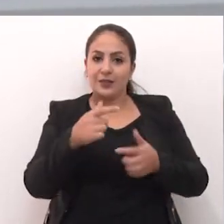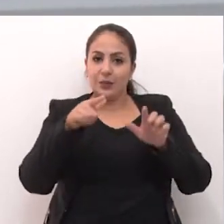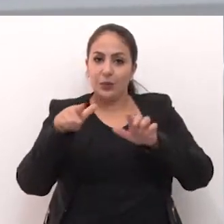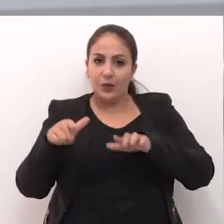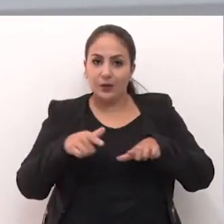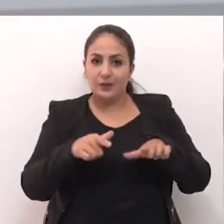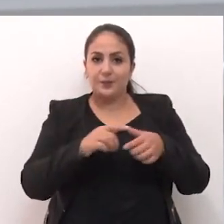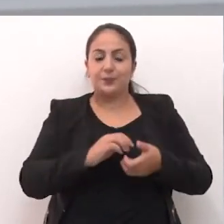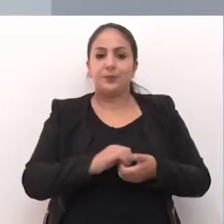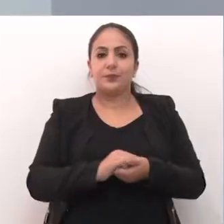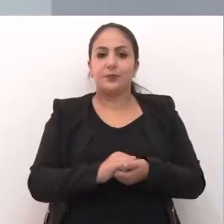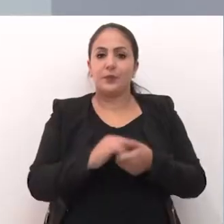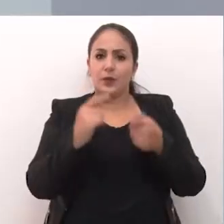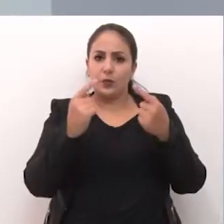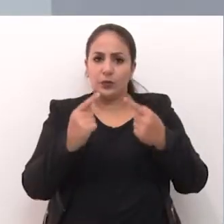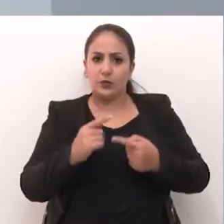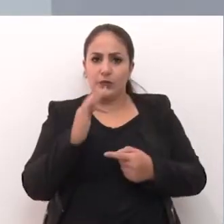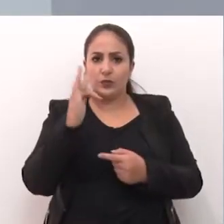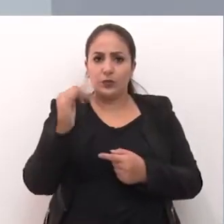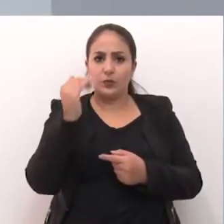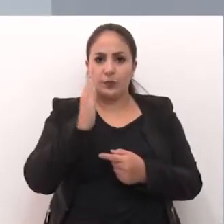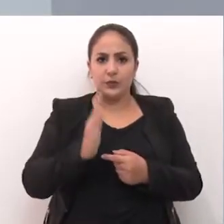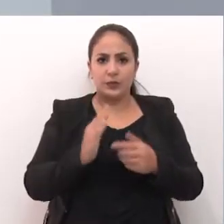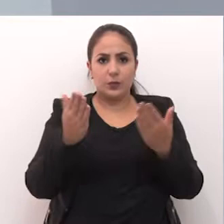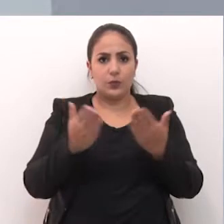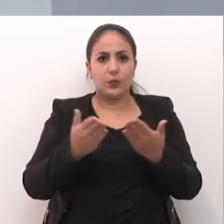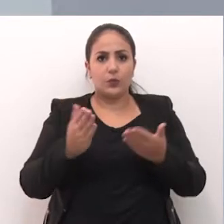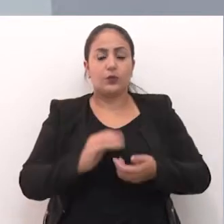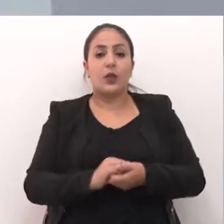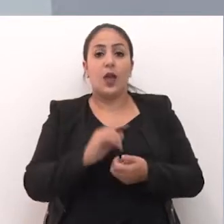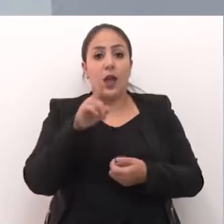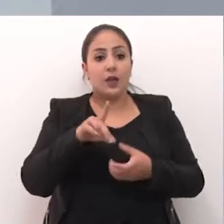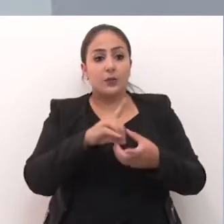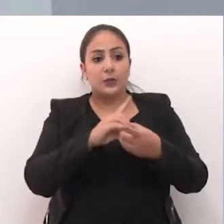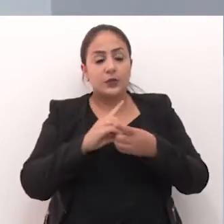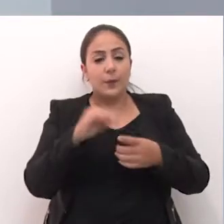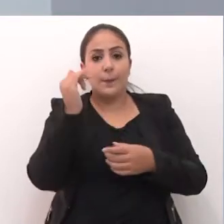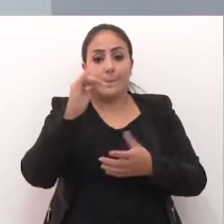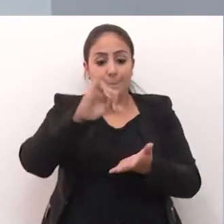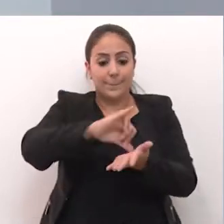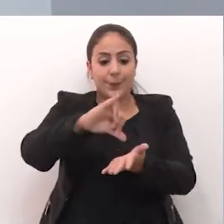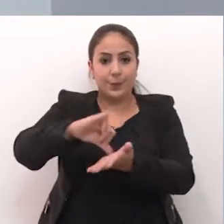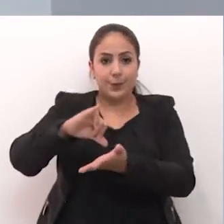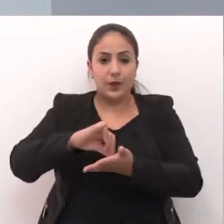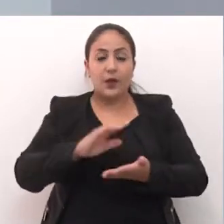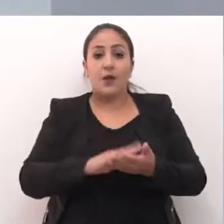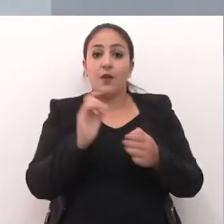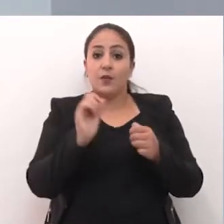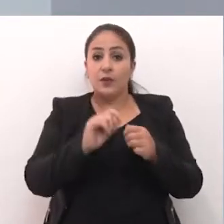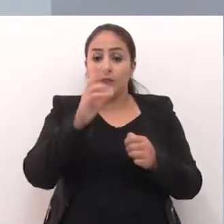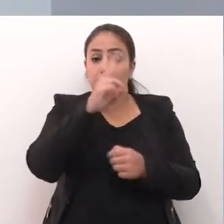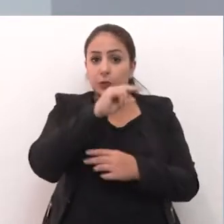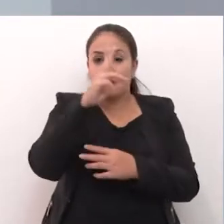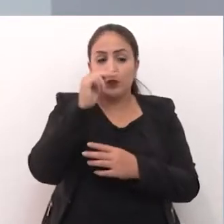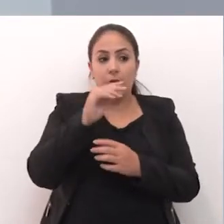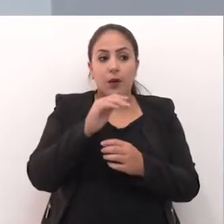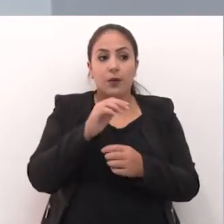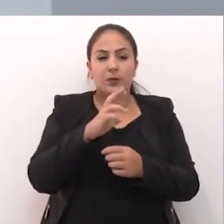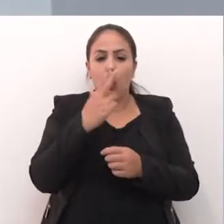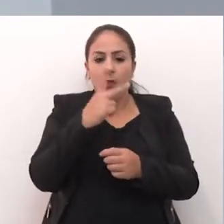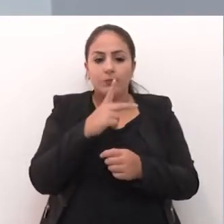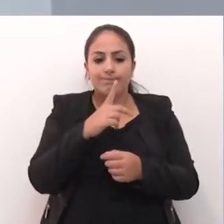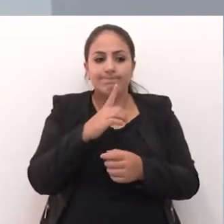interesses locais. A estrutura federativa do Brasil hoje pressupõe uma autocracia centralizadora que faz com que os municípios fiquem sufocados e